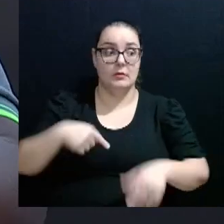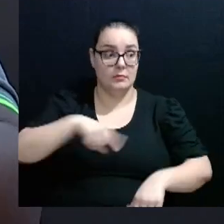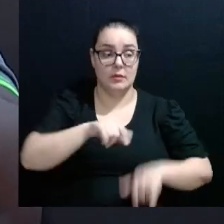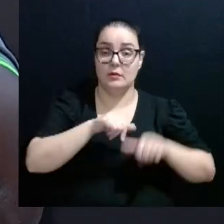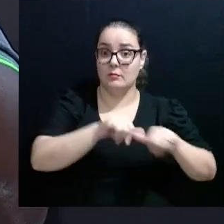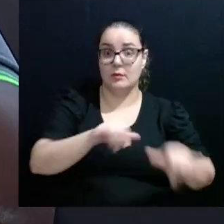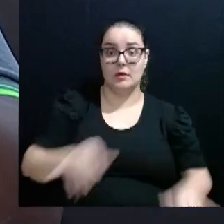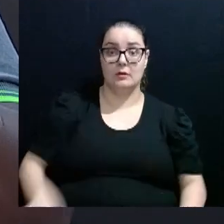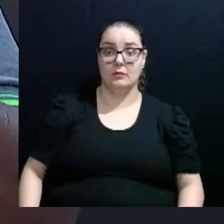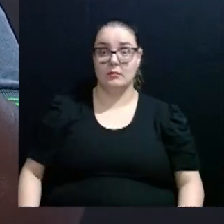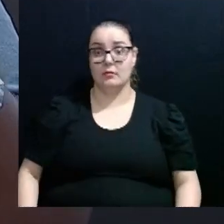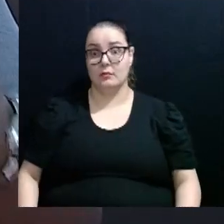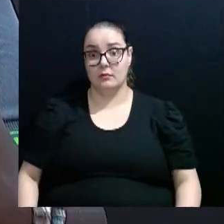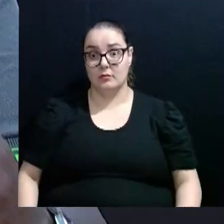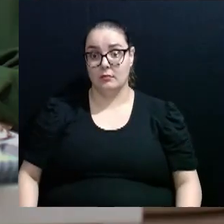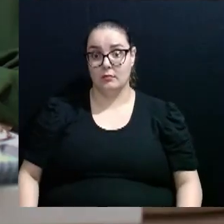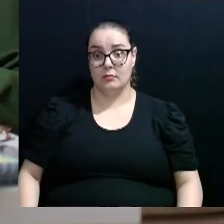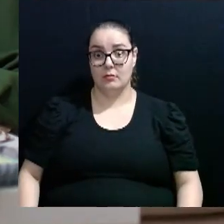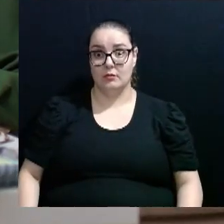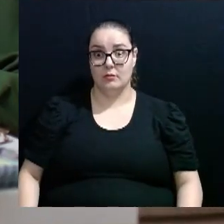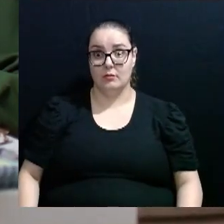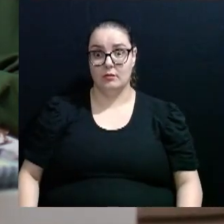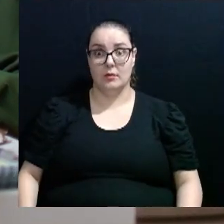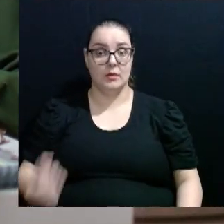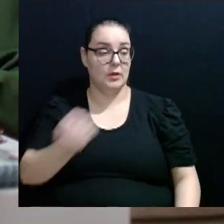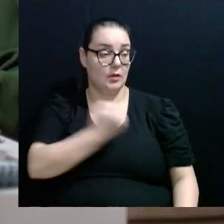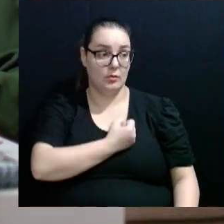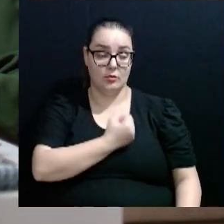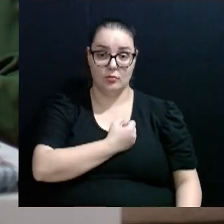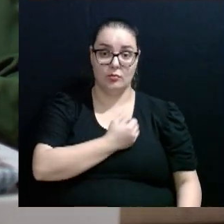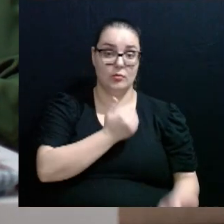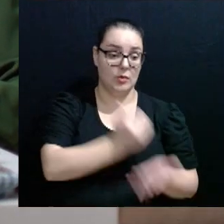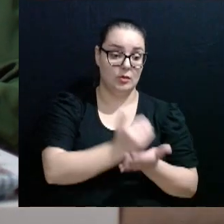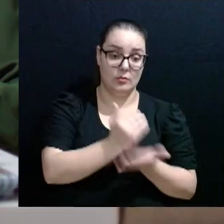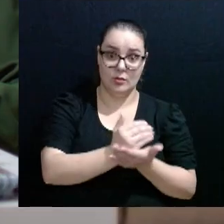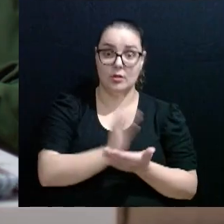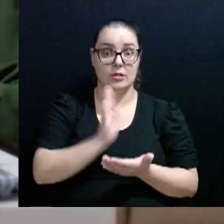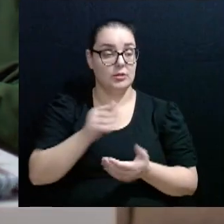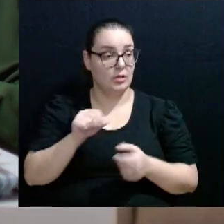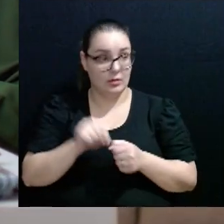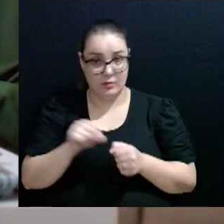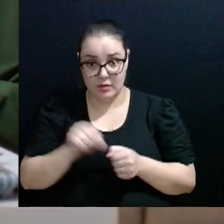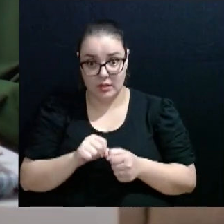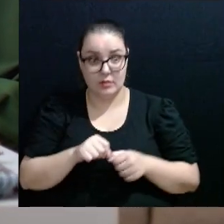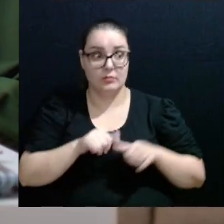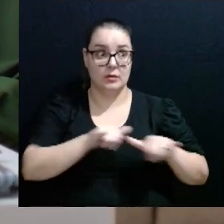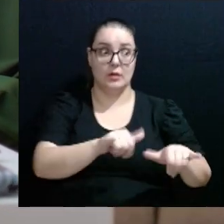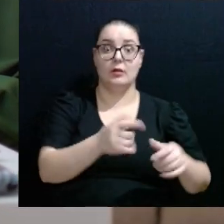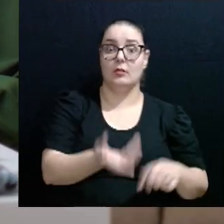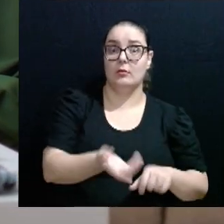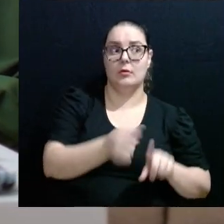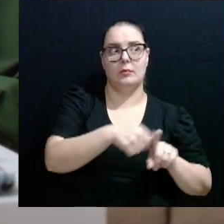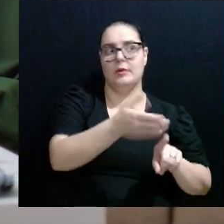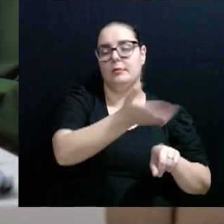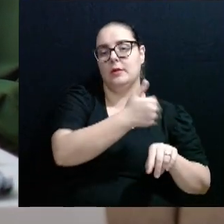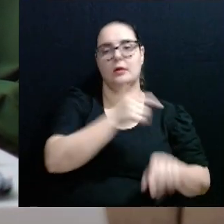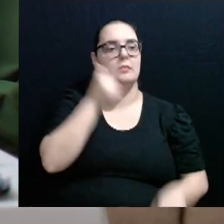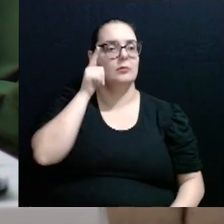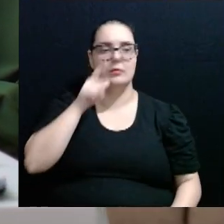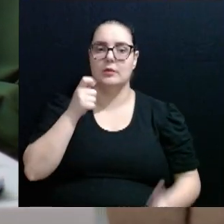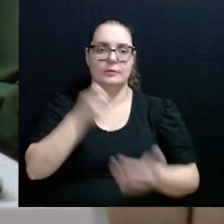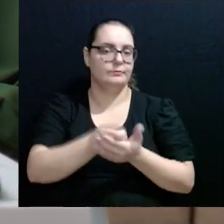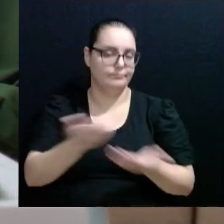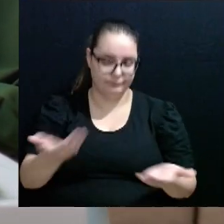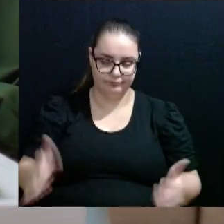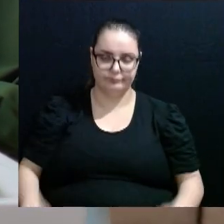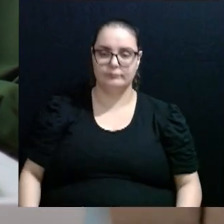ela tem um número de parcelas já que ela parcelou da compra e ela não vai conseguir. Então, o ideal